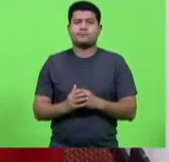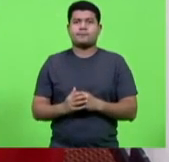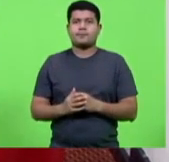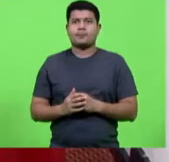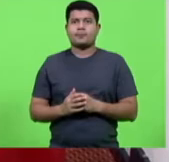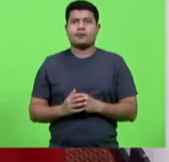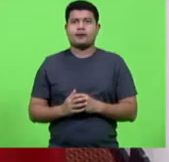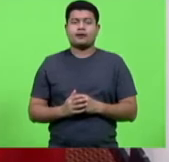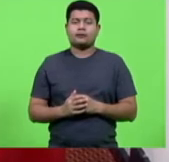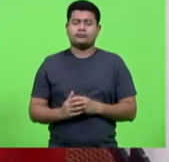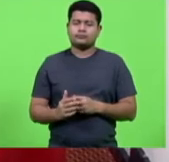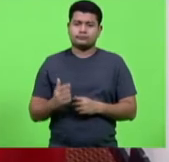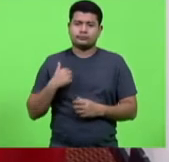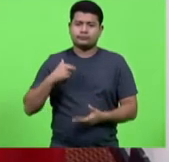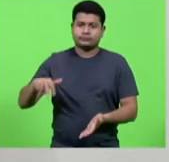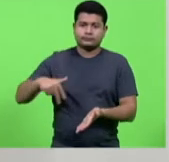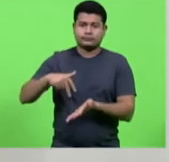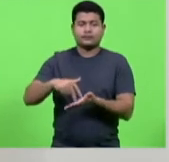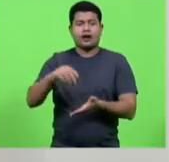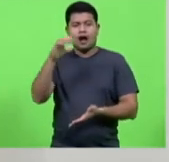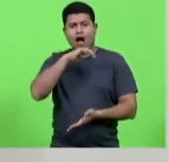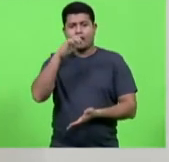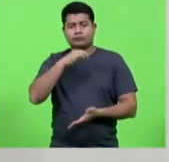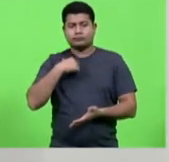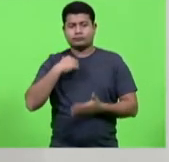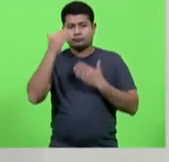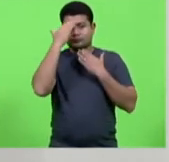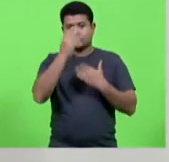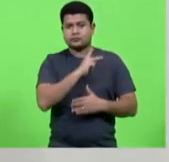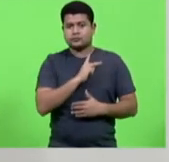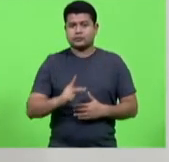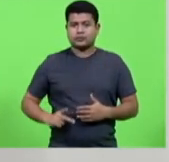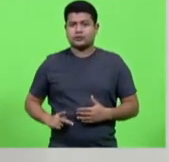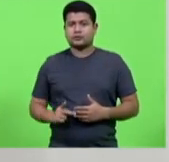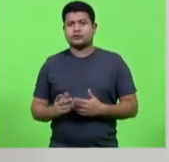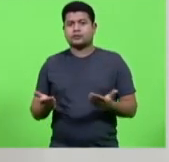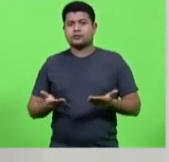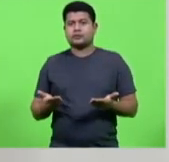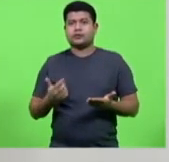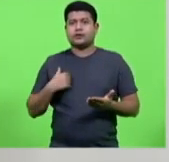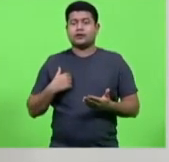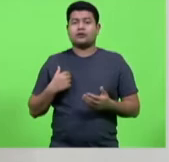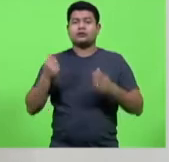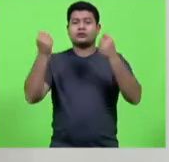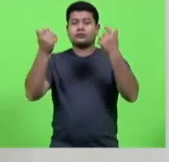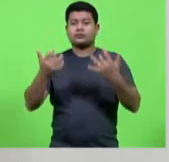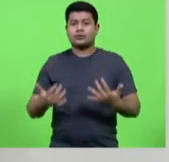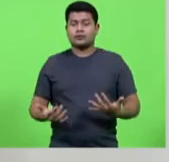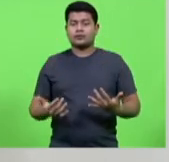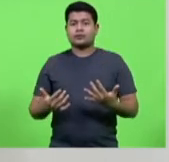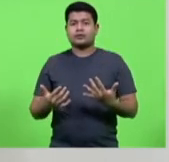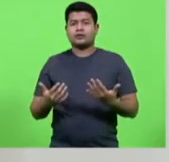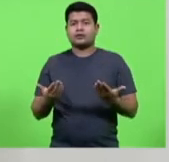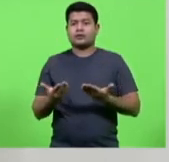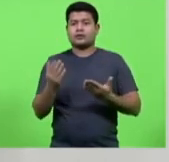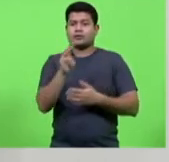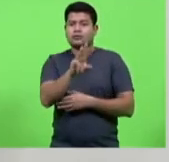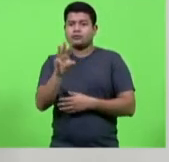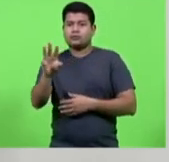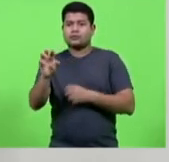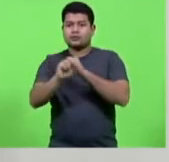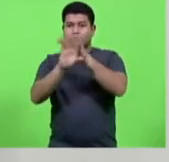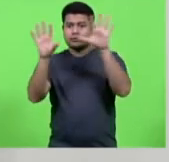Rapidamente aqui, presidente, exercício. Dados do portal da transparência, do Poder Executivo, né, dos